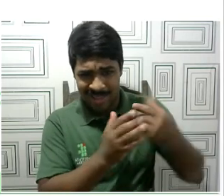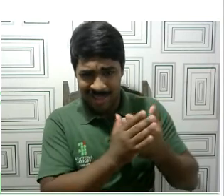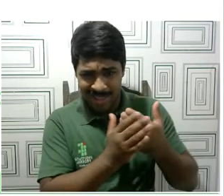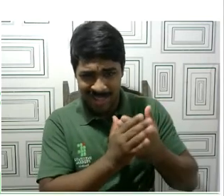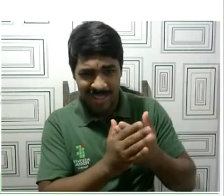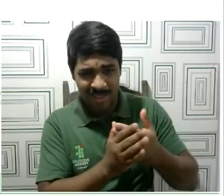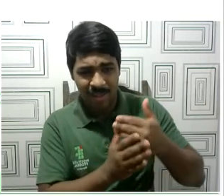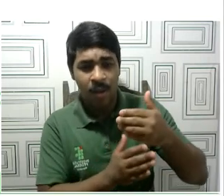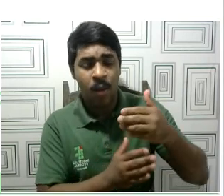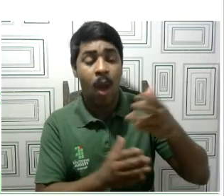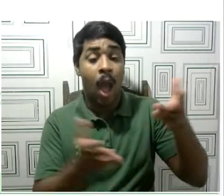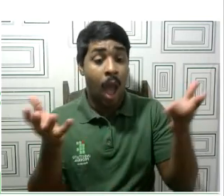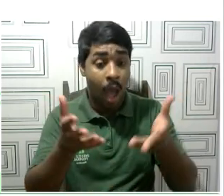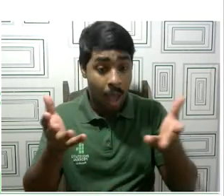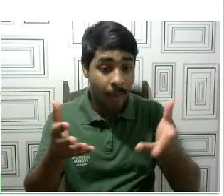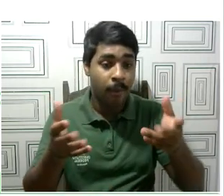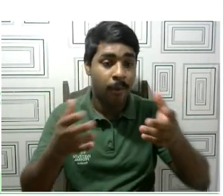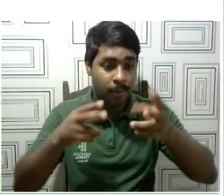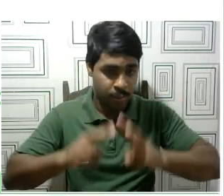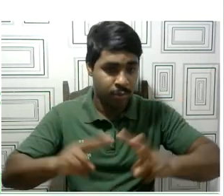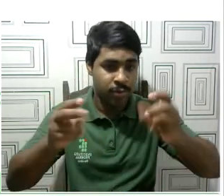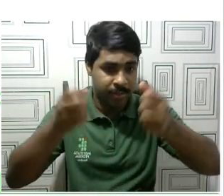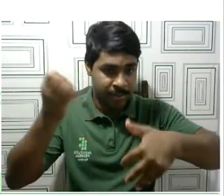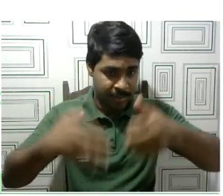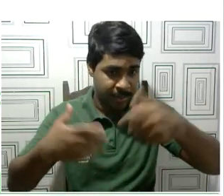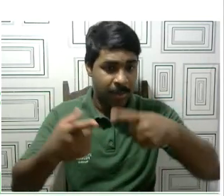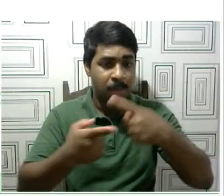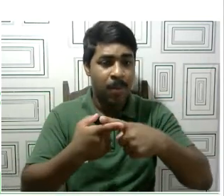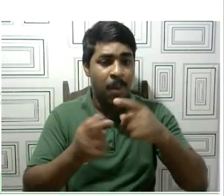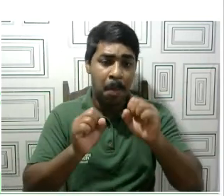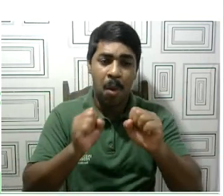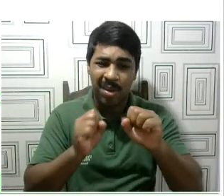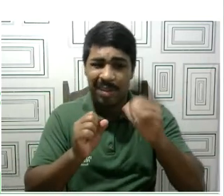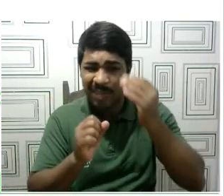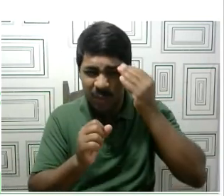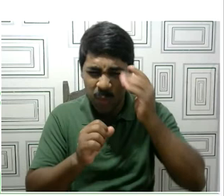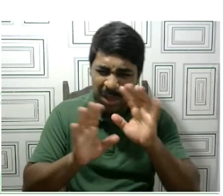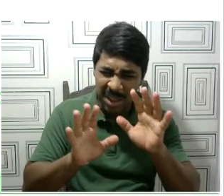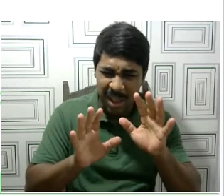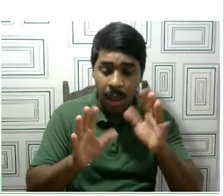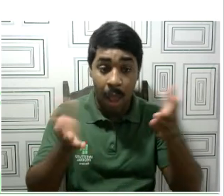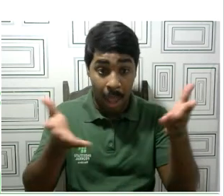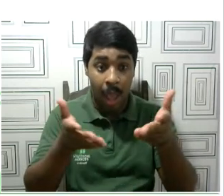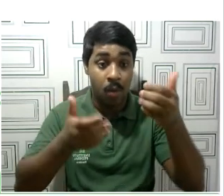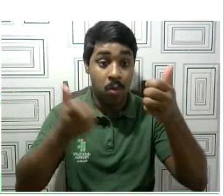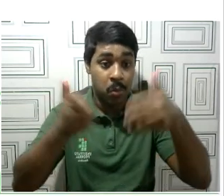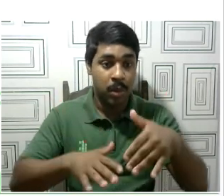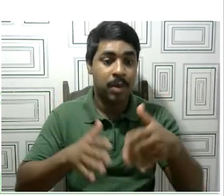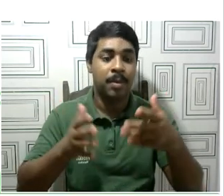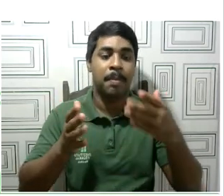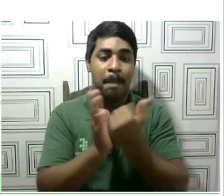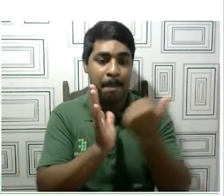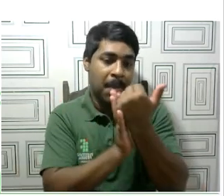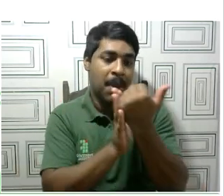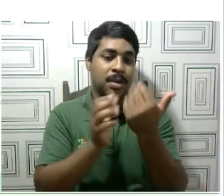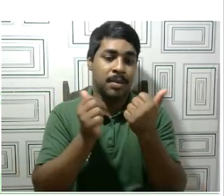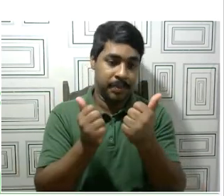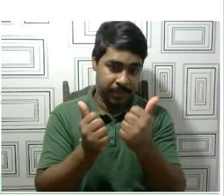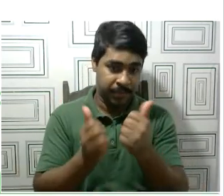alguns exercícios, talvez tenham ficado algumas dúvidas em relação àquele conteúdo, então nós vamos nos aprofundar um pouquinho mais, resolvendo algumas questões.